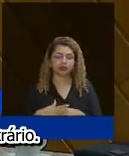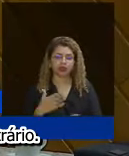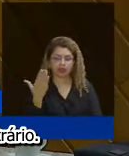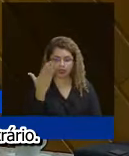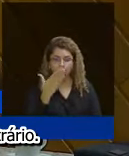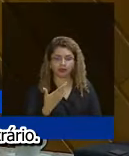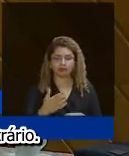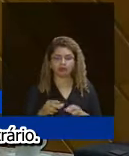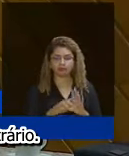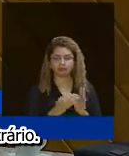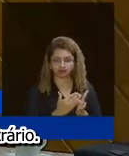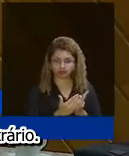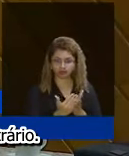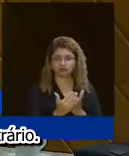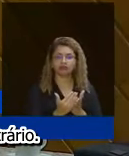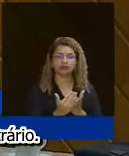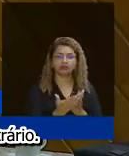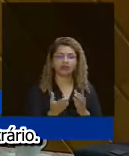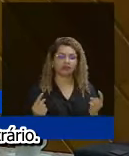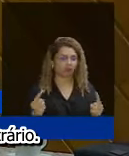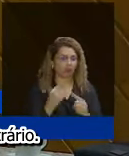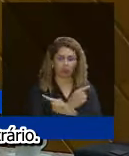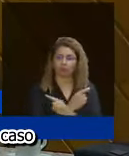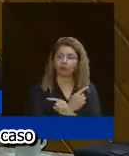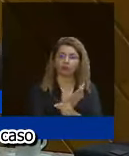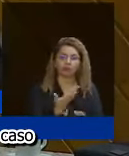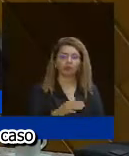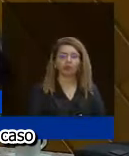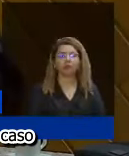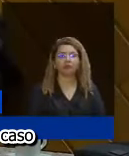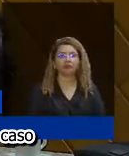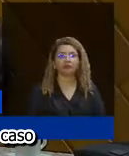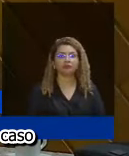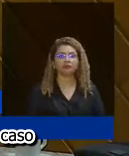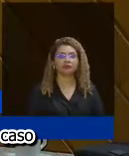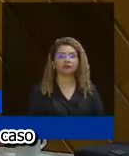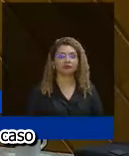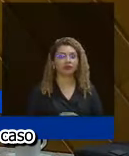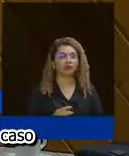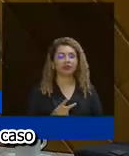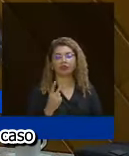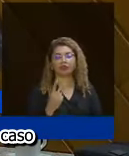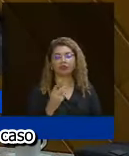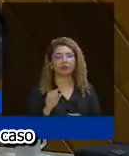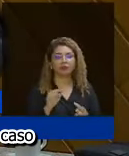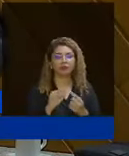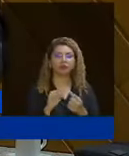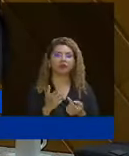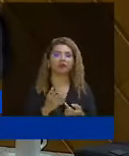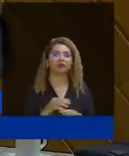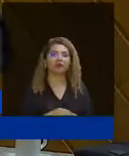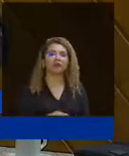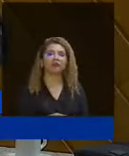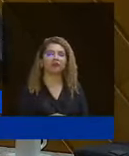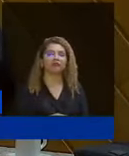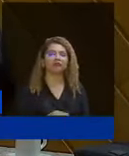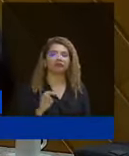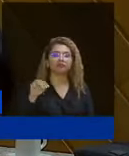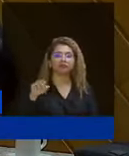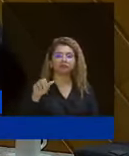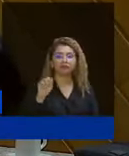autos, tá, é no sentido contrário. E também, outro fato que chama a atenção, nesse caso, é que a